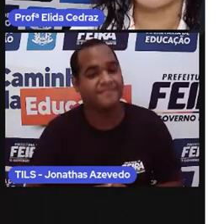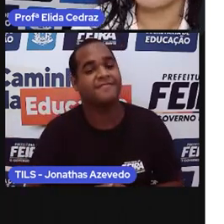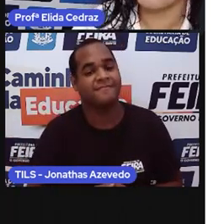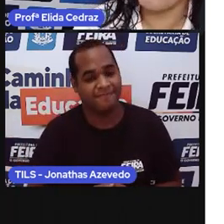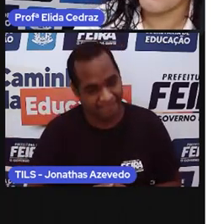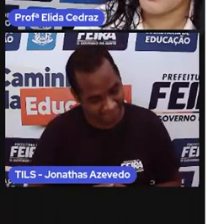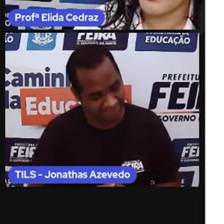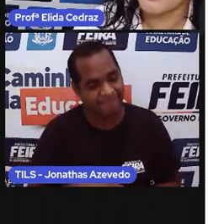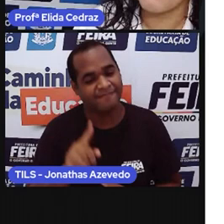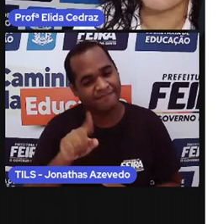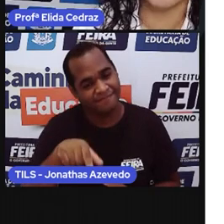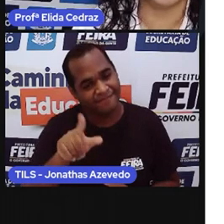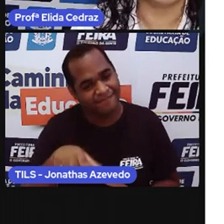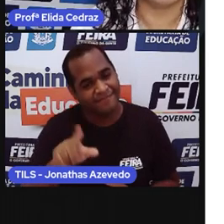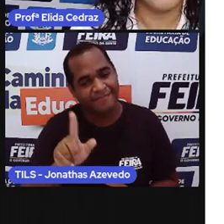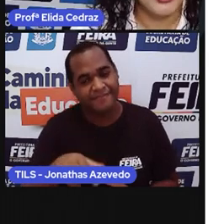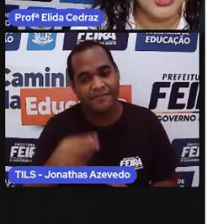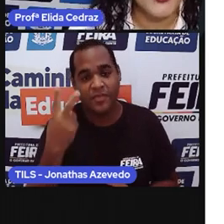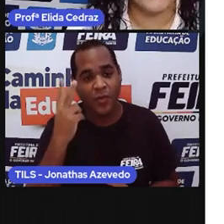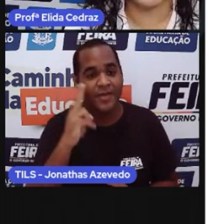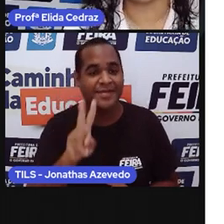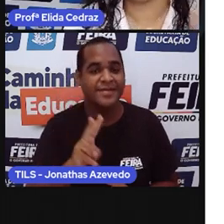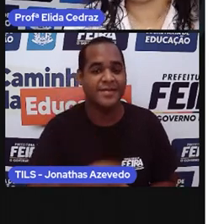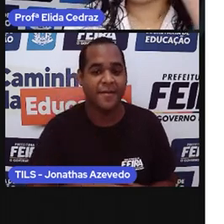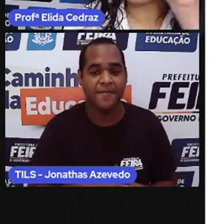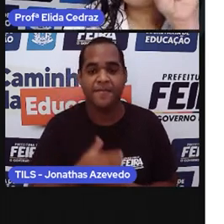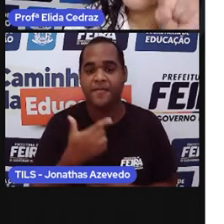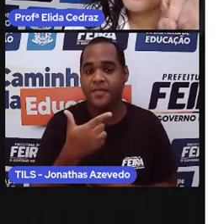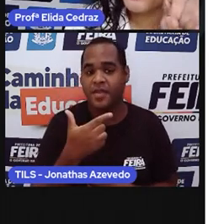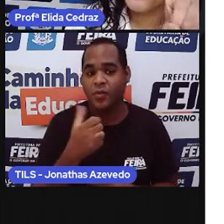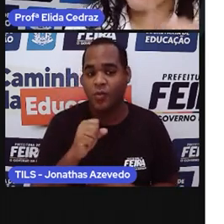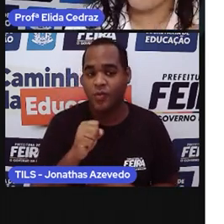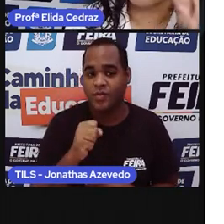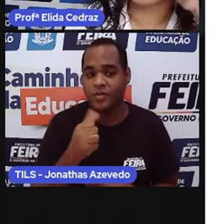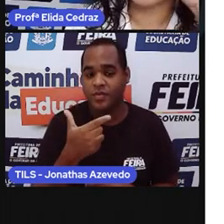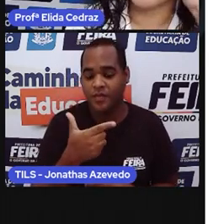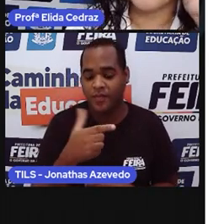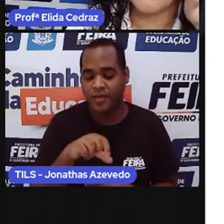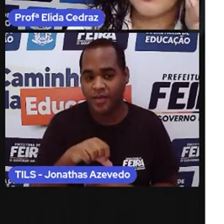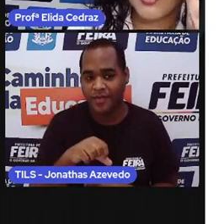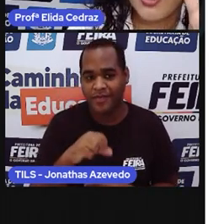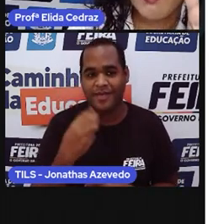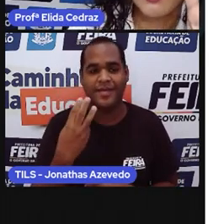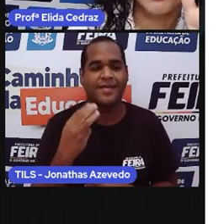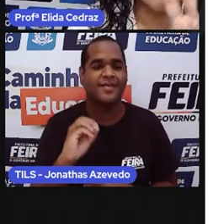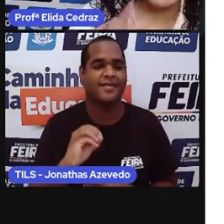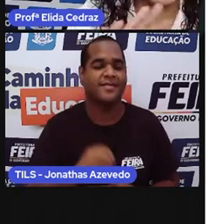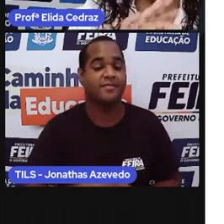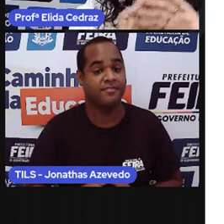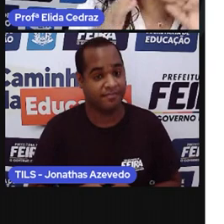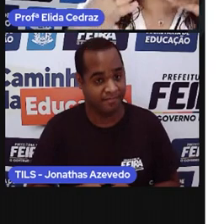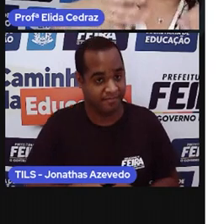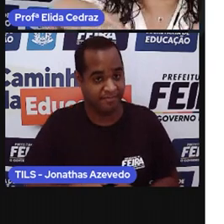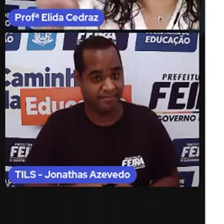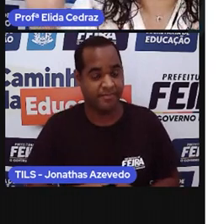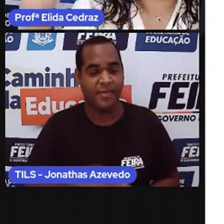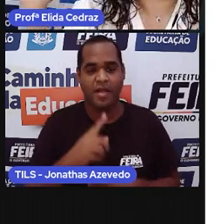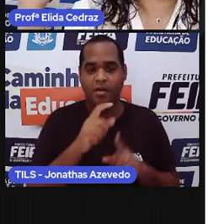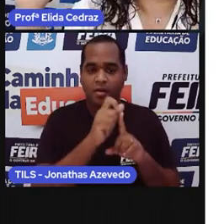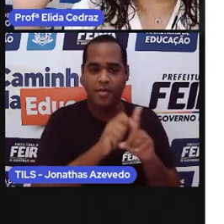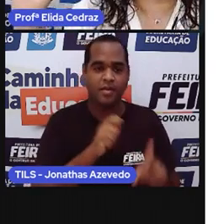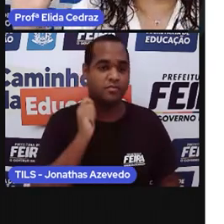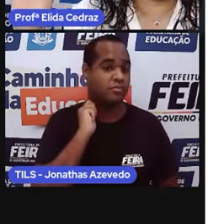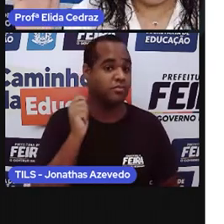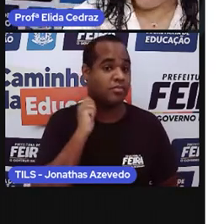2 dias. Isso mesmo. 28, 29 e 30. E aí, o mês de abril,